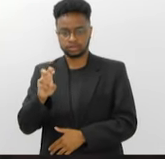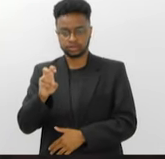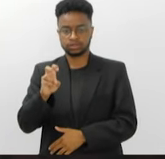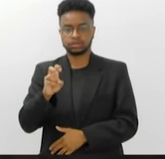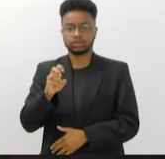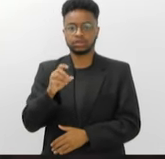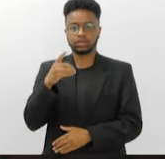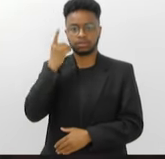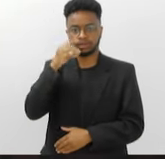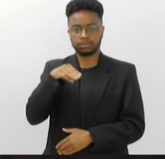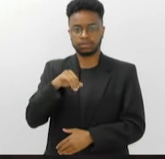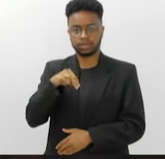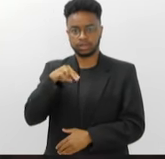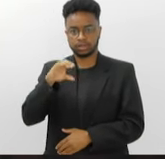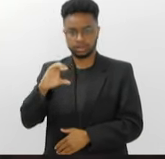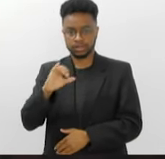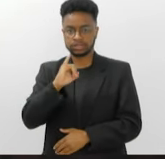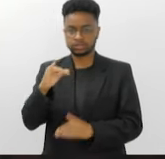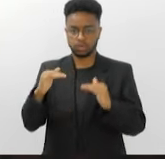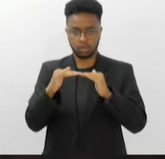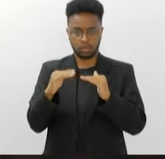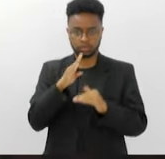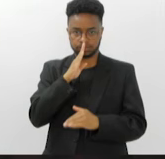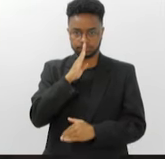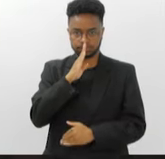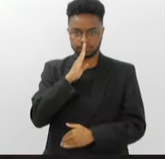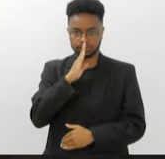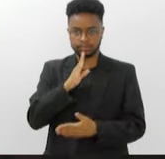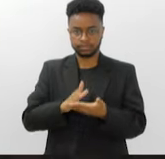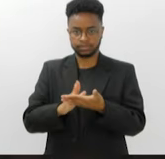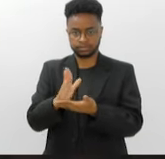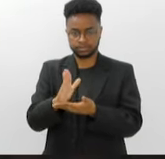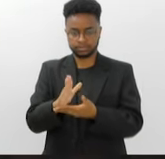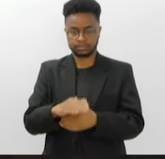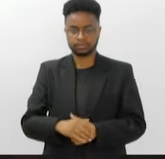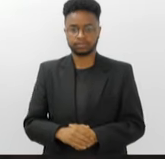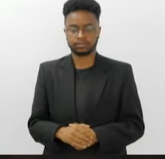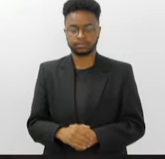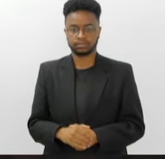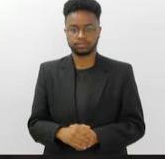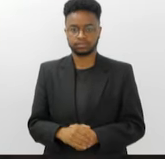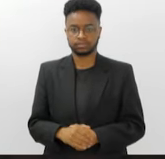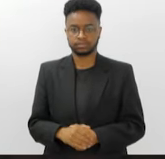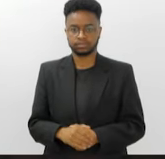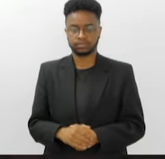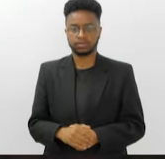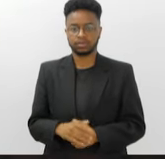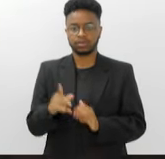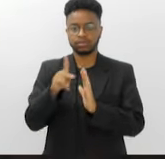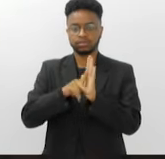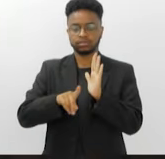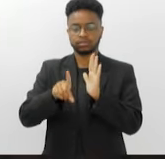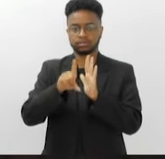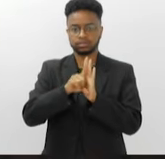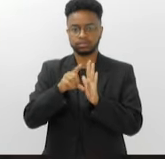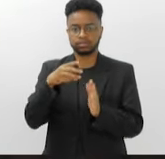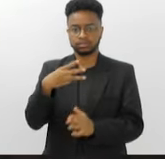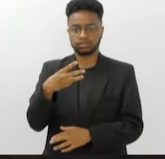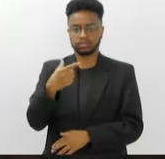2675/23, deputado Mink. Senhores que aprovam, aprovado. Projeto de lei